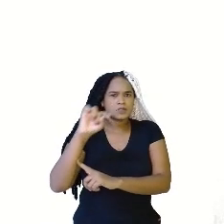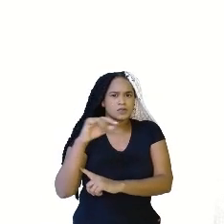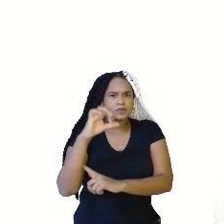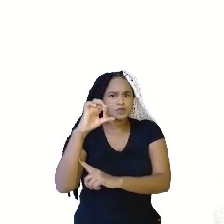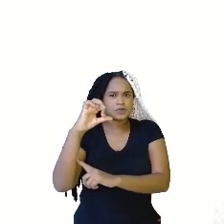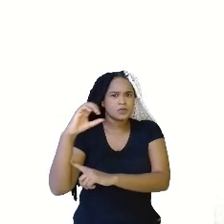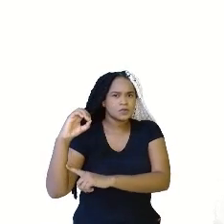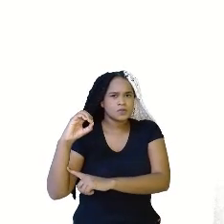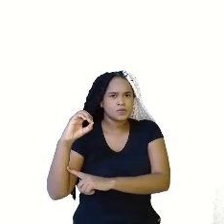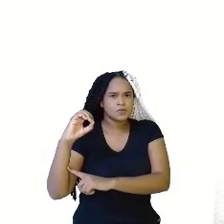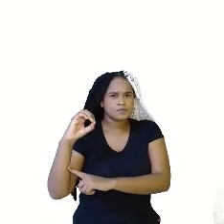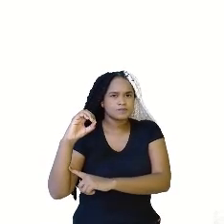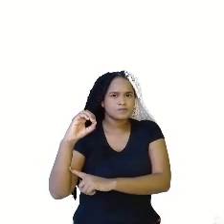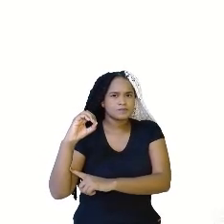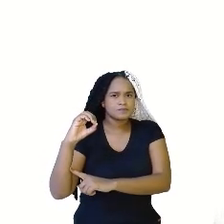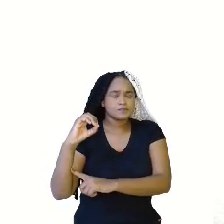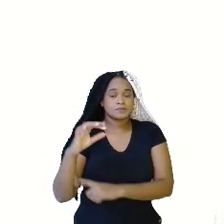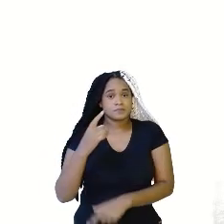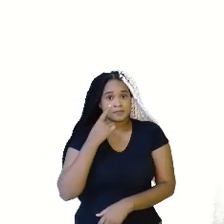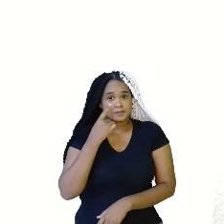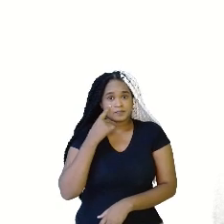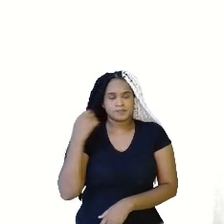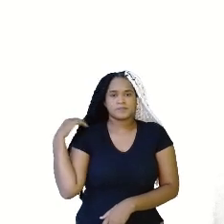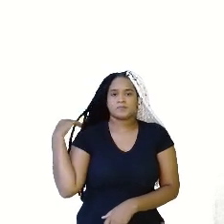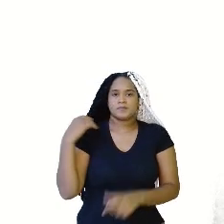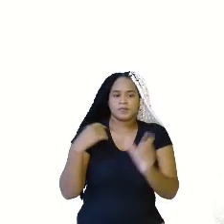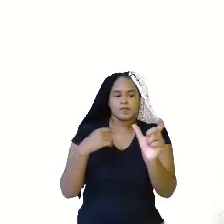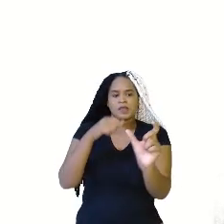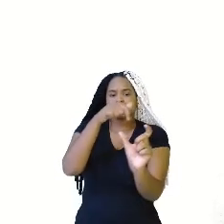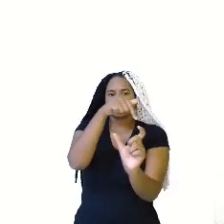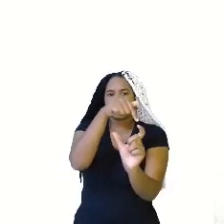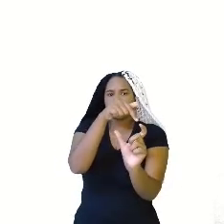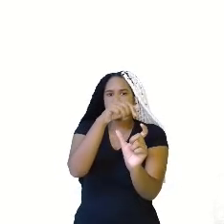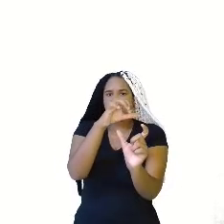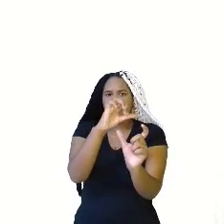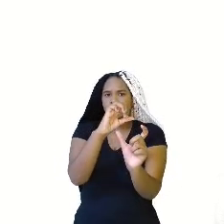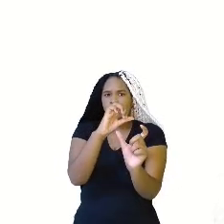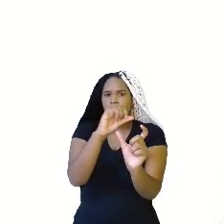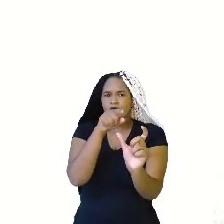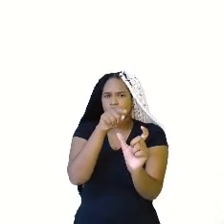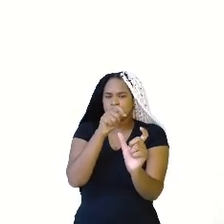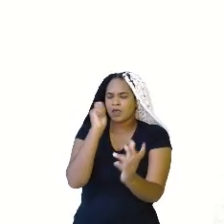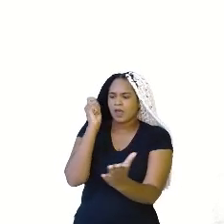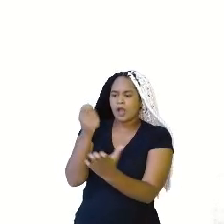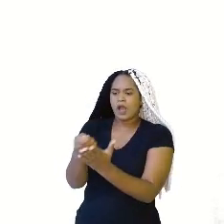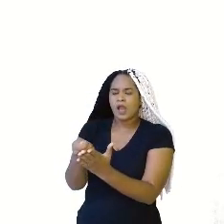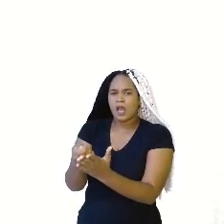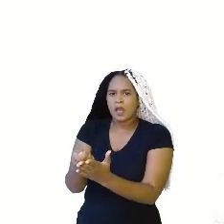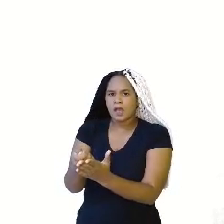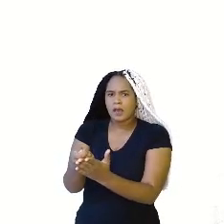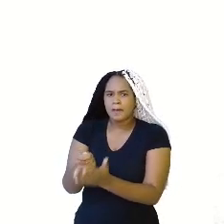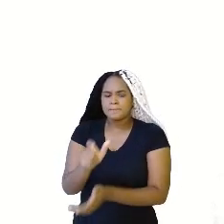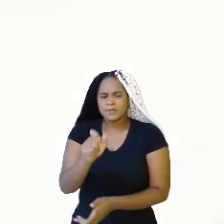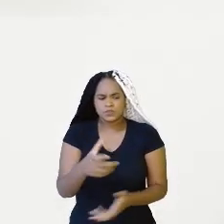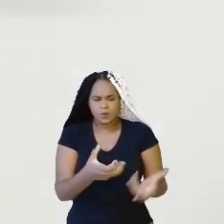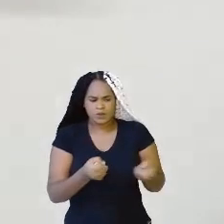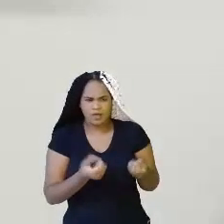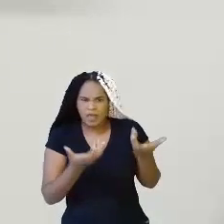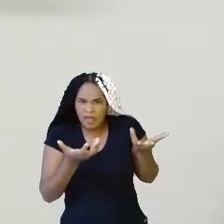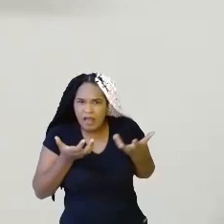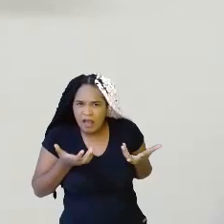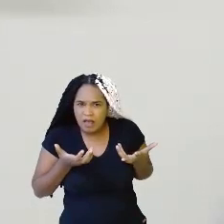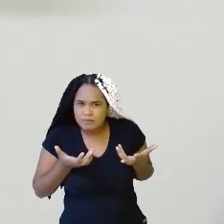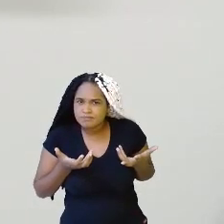79,90. Você acha que se você der os 79, a pessoa que vai receber o dinheiro vai